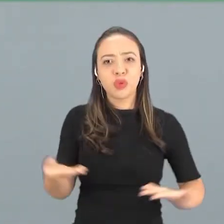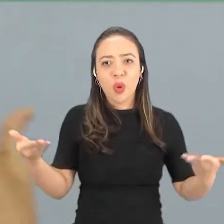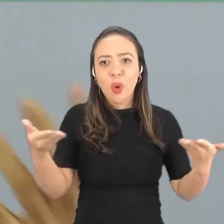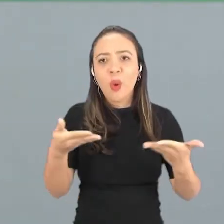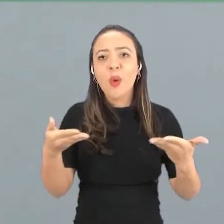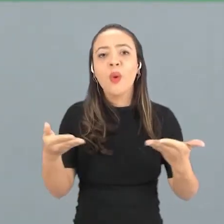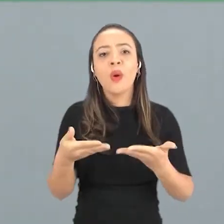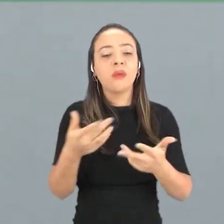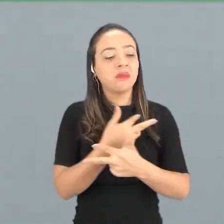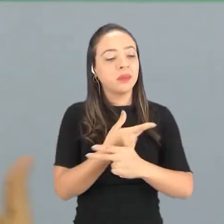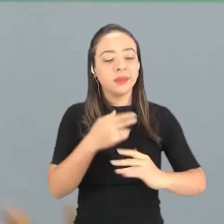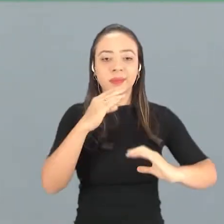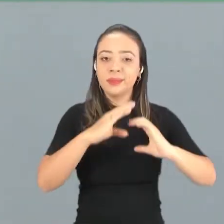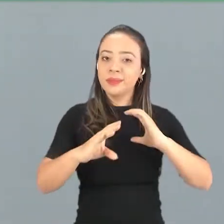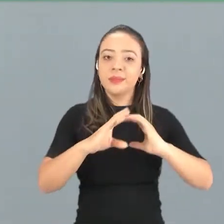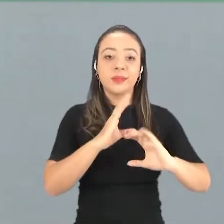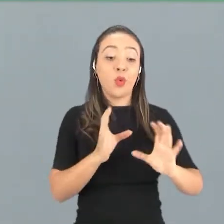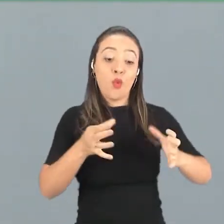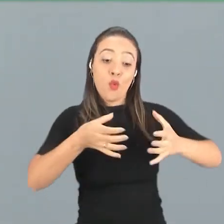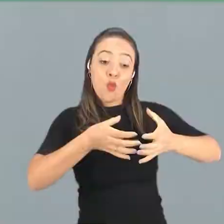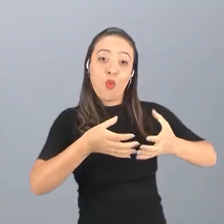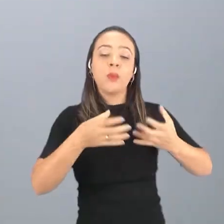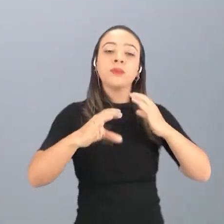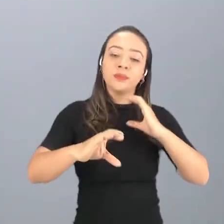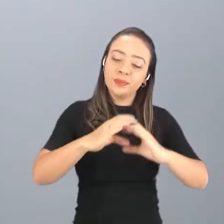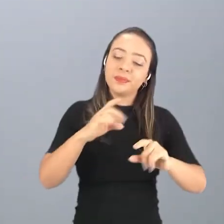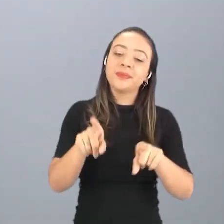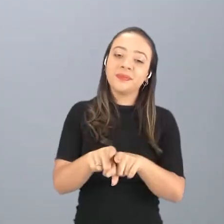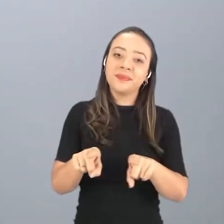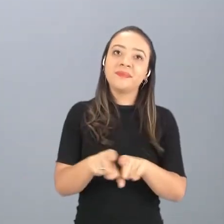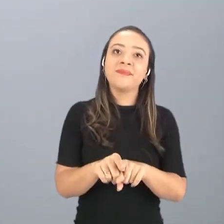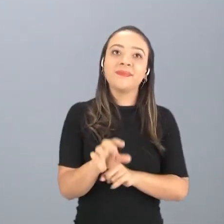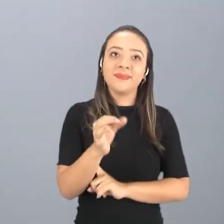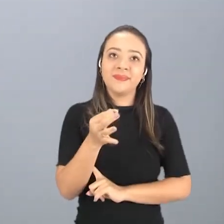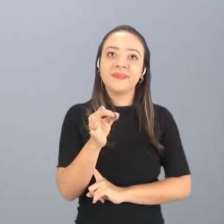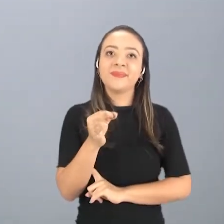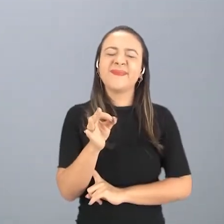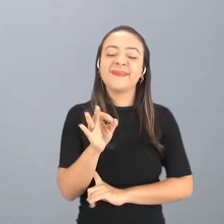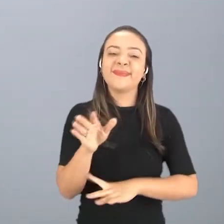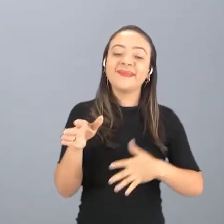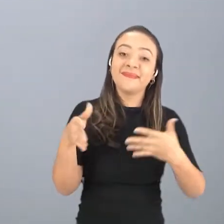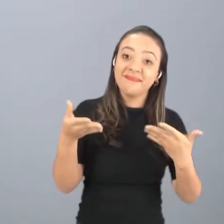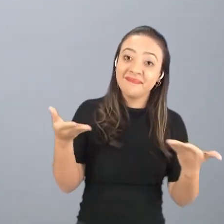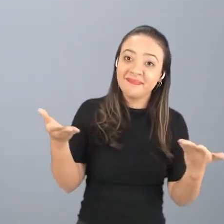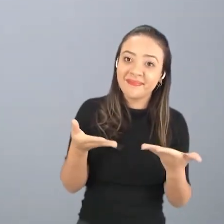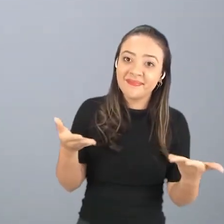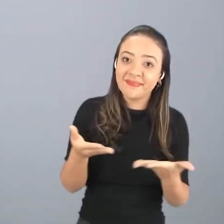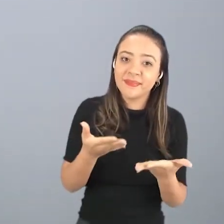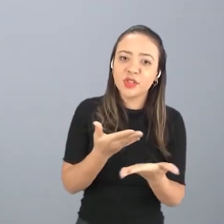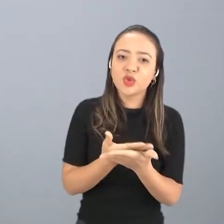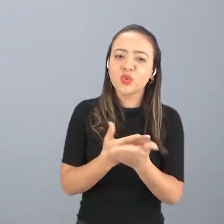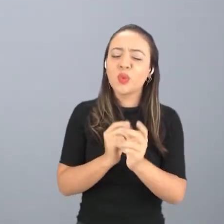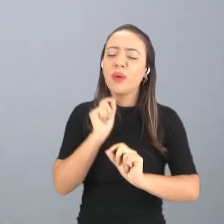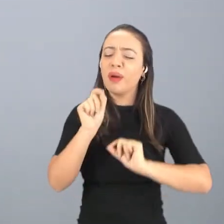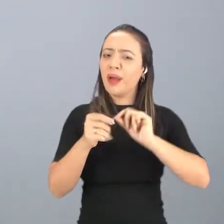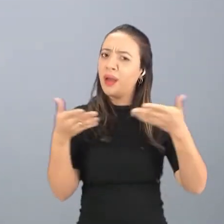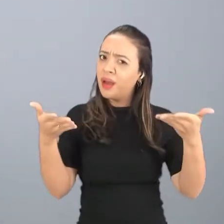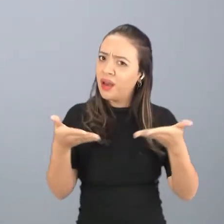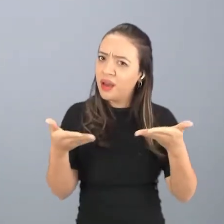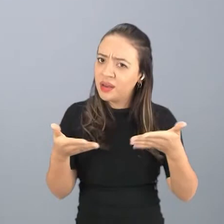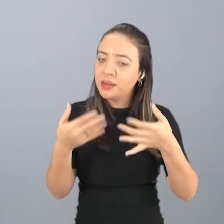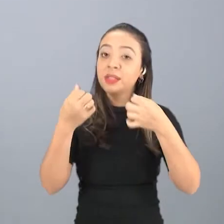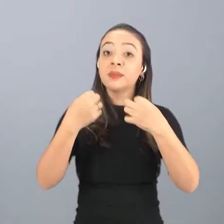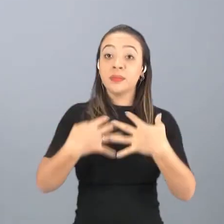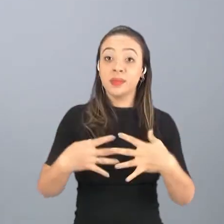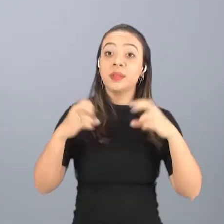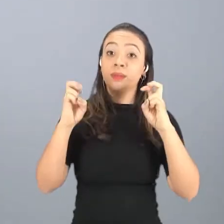muitas músicas, em muitas bandas, em muitas composições, certo? Gente, o que nós vimos hoje? Falamos sobre